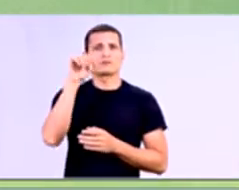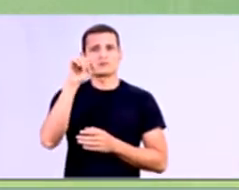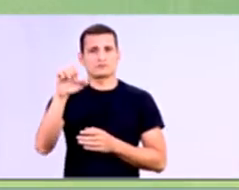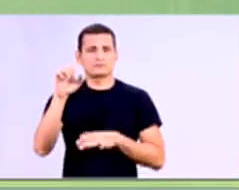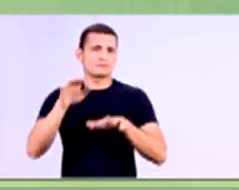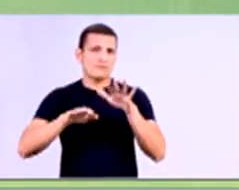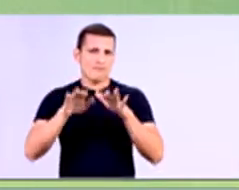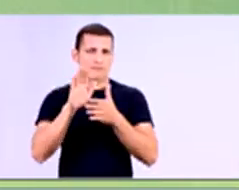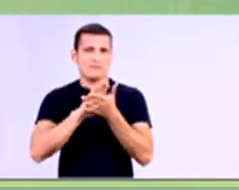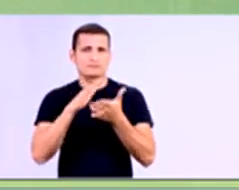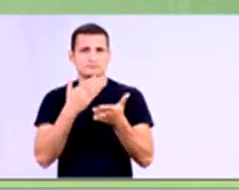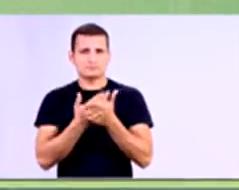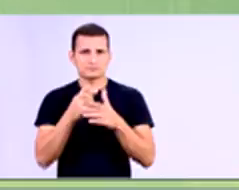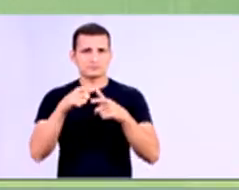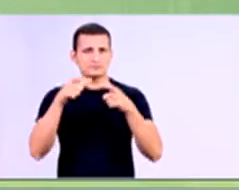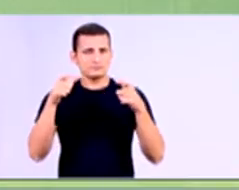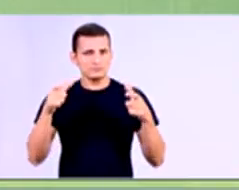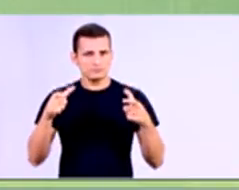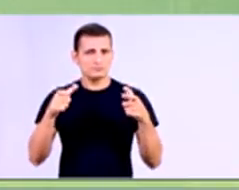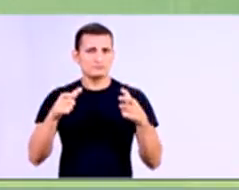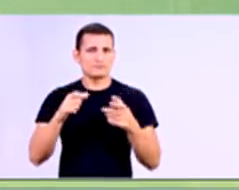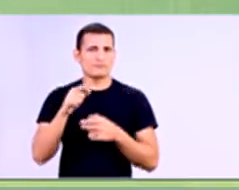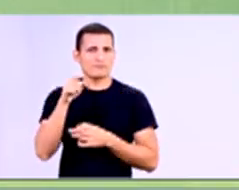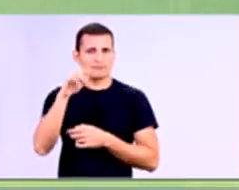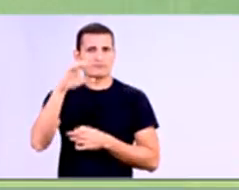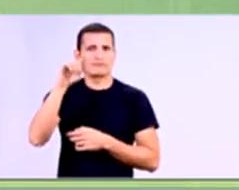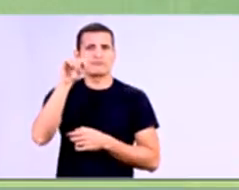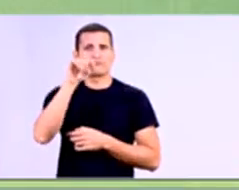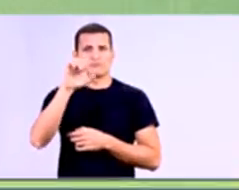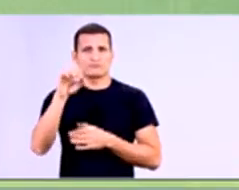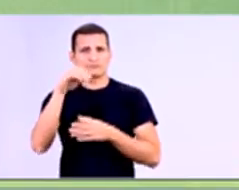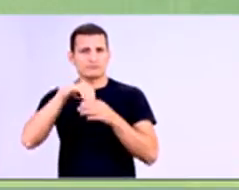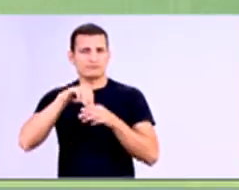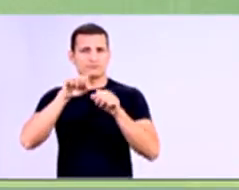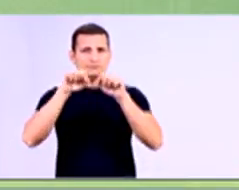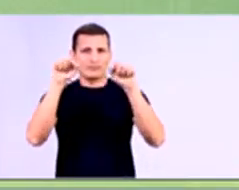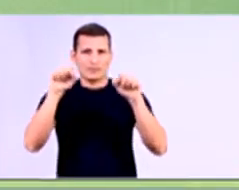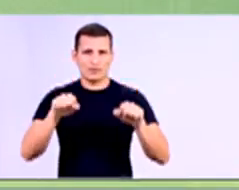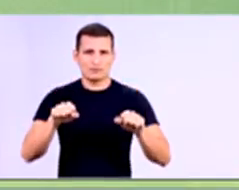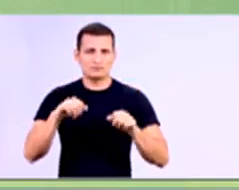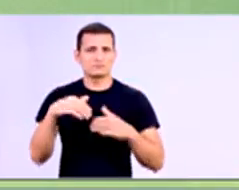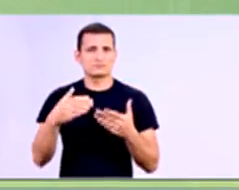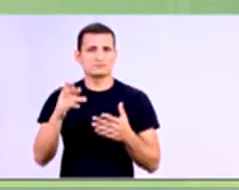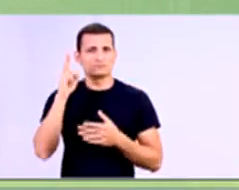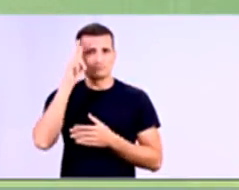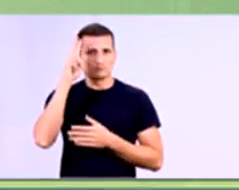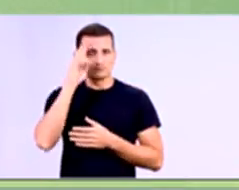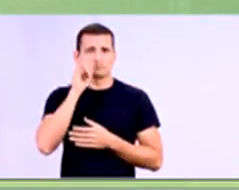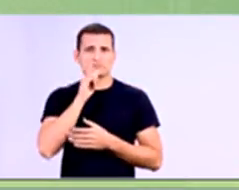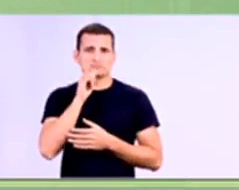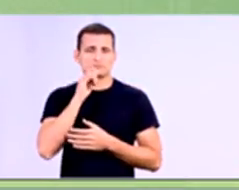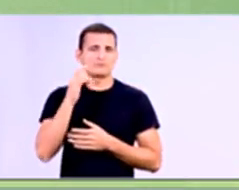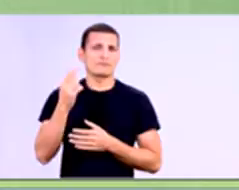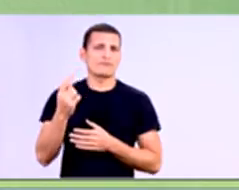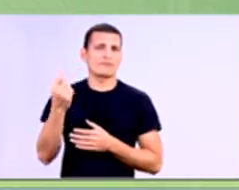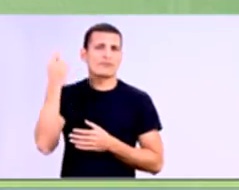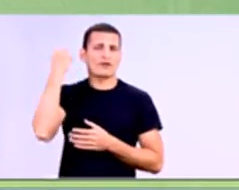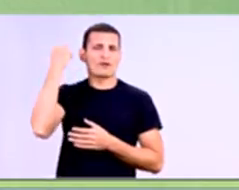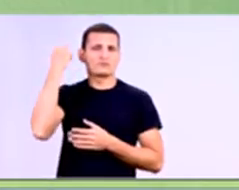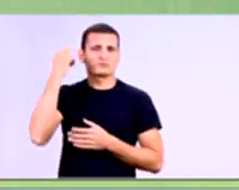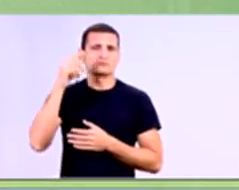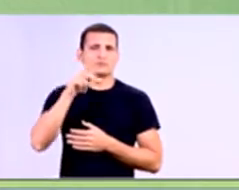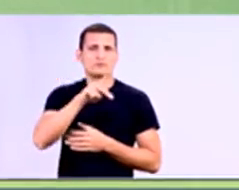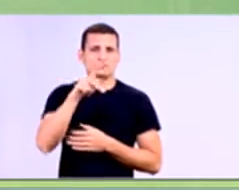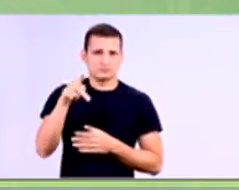dependendo da interpretação, na maioria das vezes, ela passa a vir ser uma classe dentro do nosso sistema. Então, vamos lembrar no exemplo que eu citei lá,